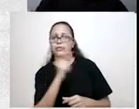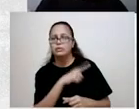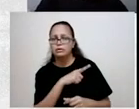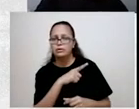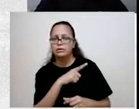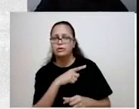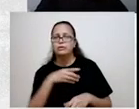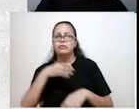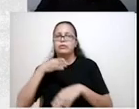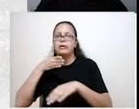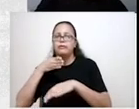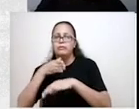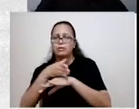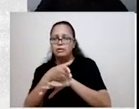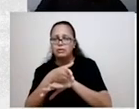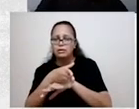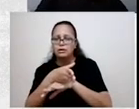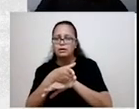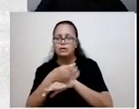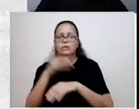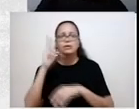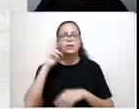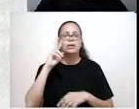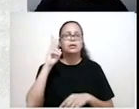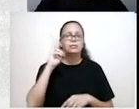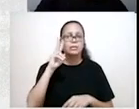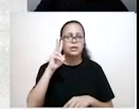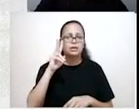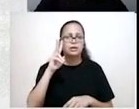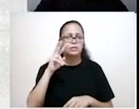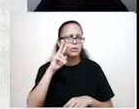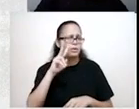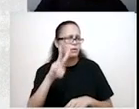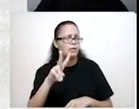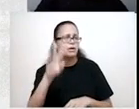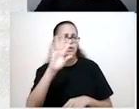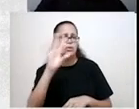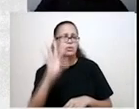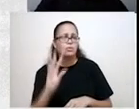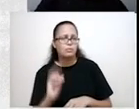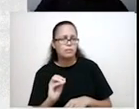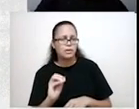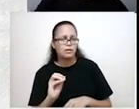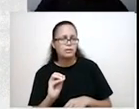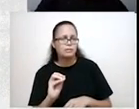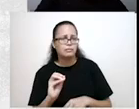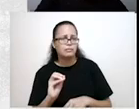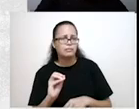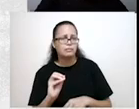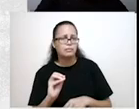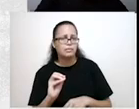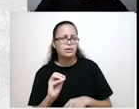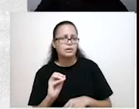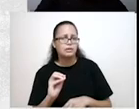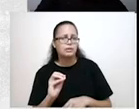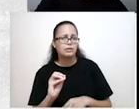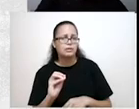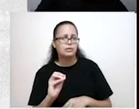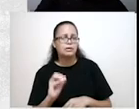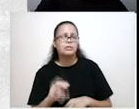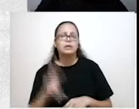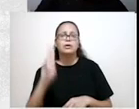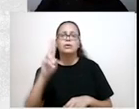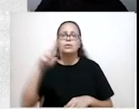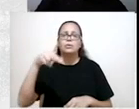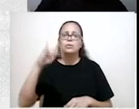avançaram. Lembrando, pessoal, né, observem o mapa, a União Soviética, ela não estava